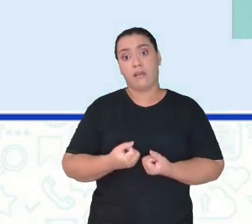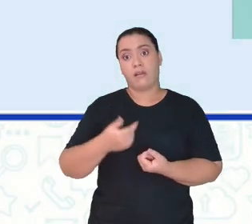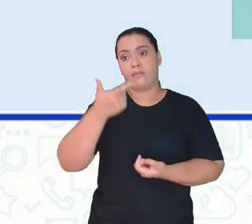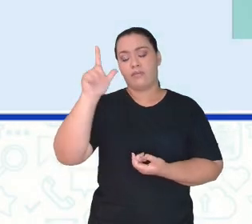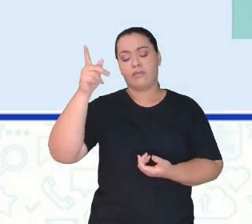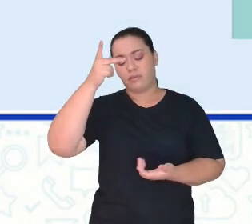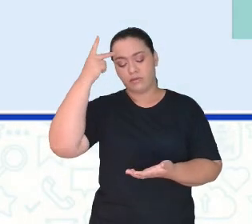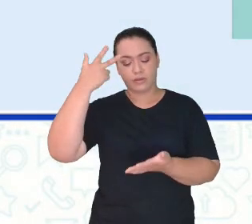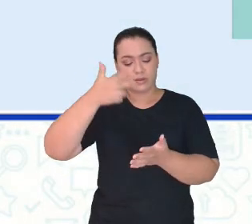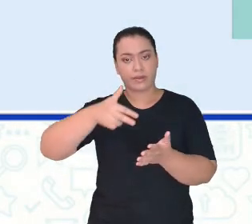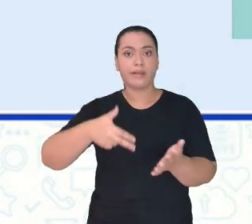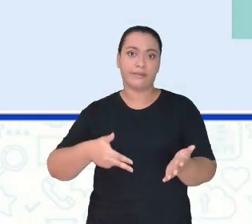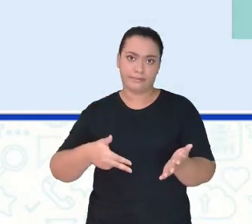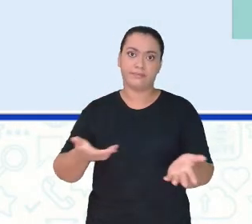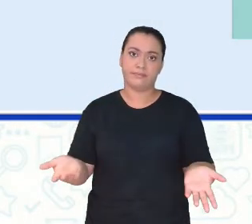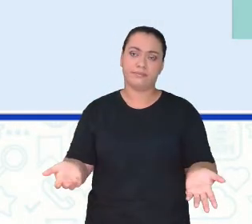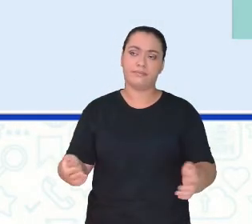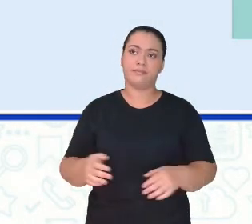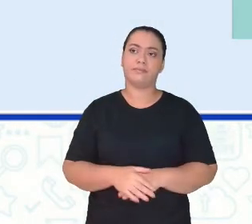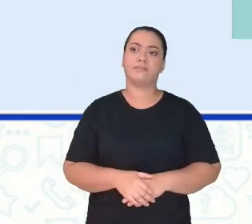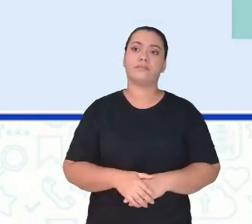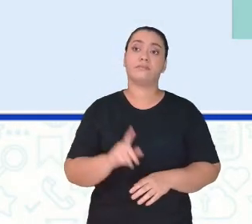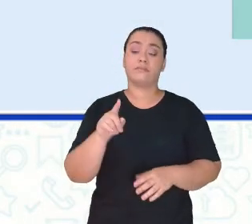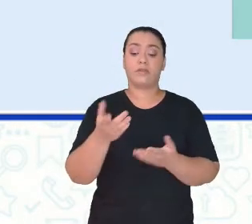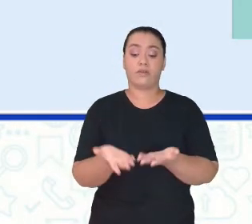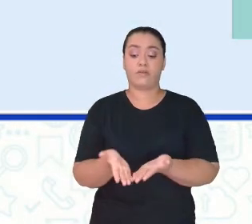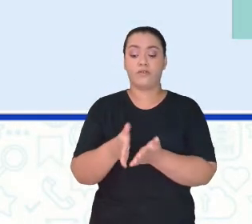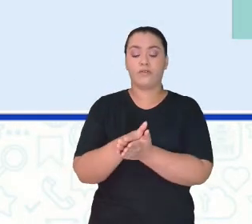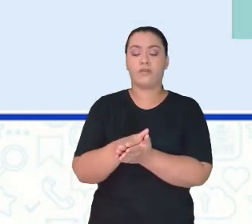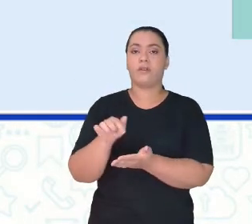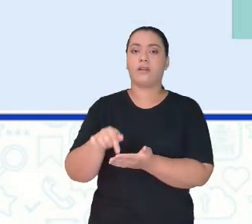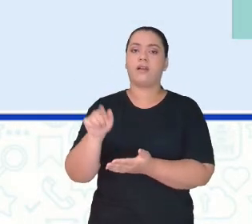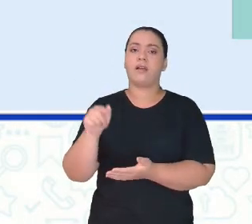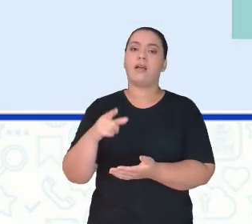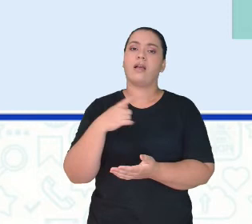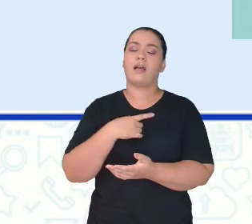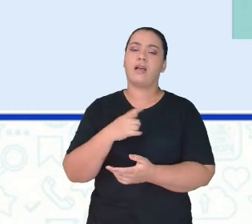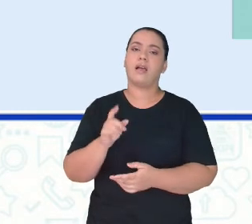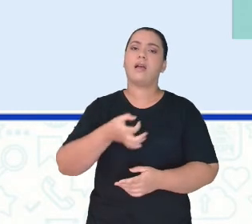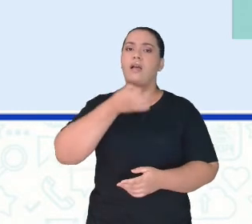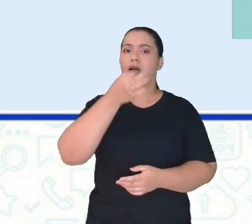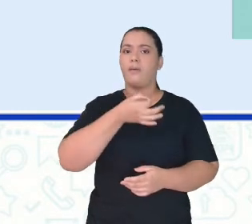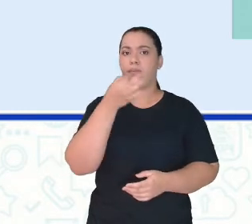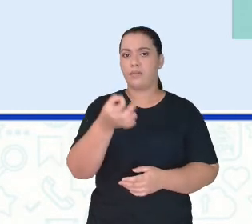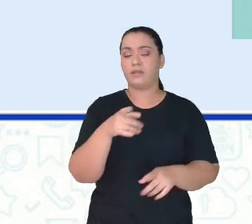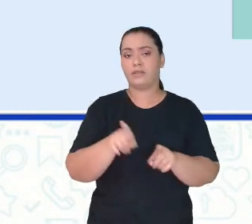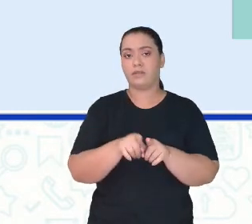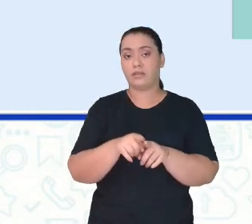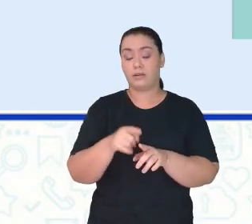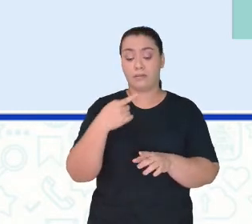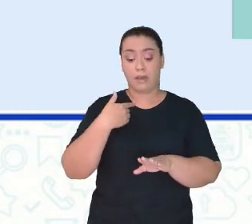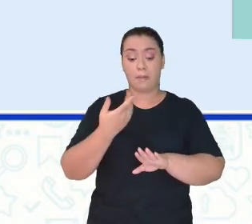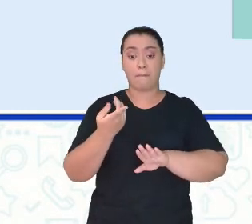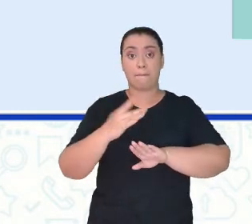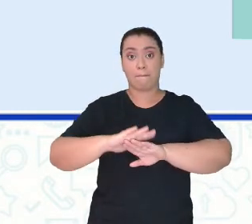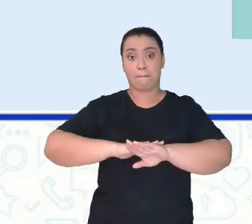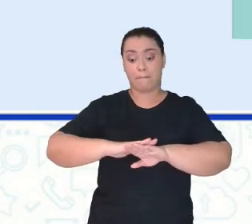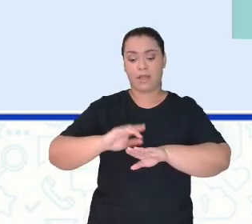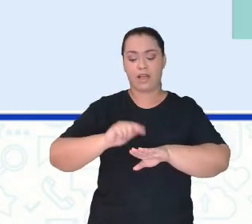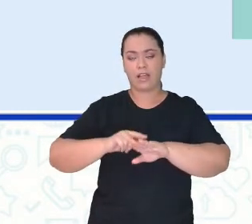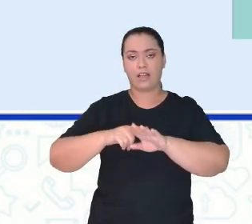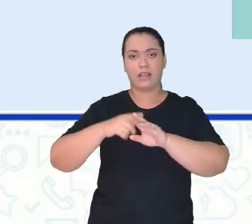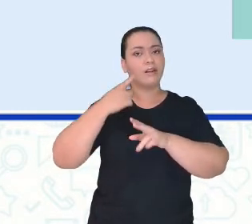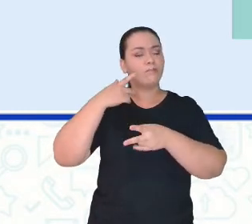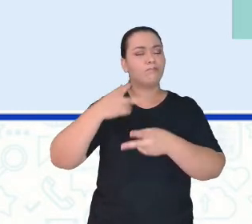isso. O folder é dobrado conforme a sequência de argumentos. A capa contém a chamada principal, a qual